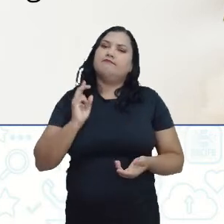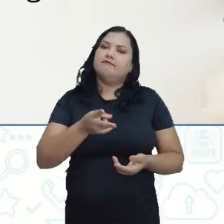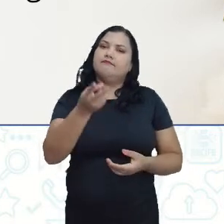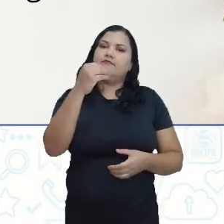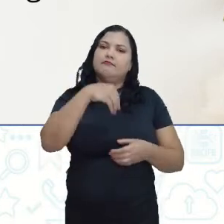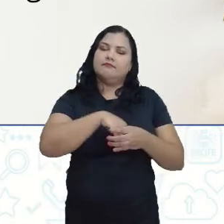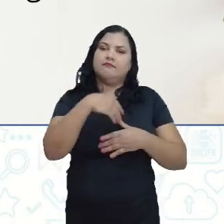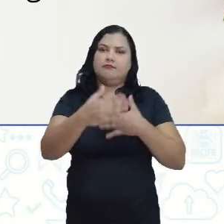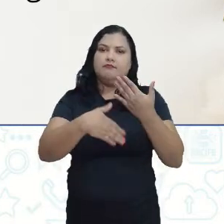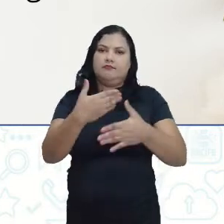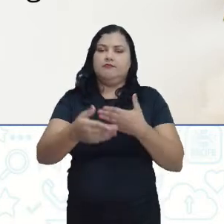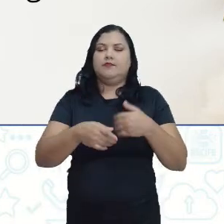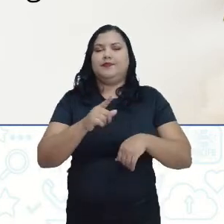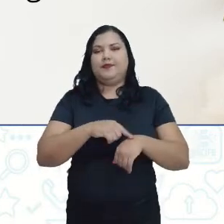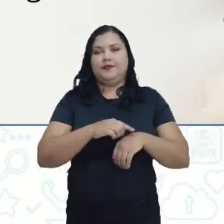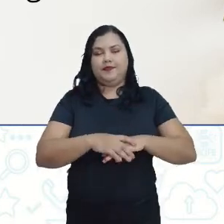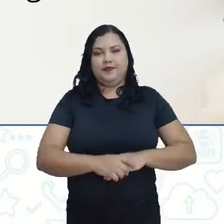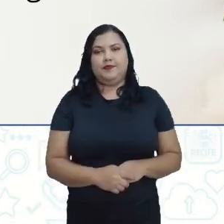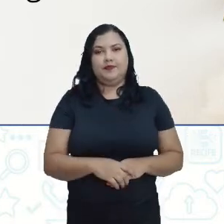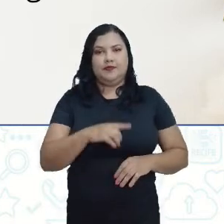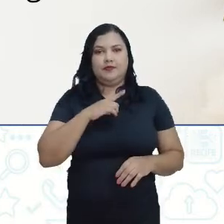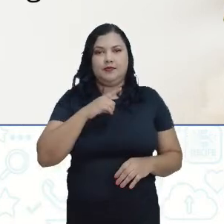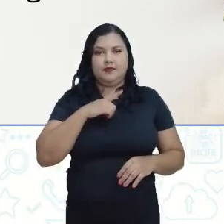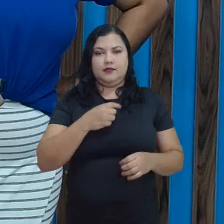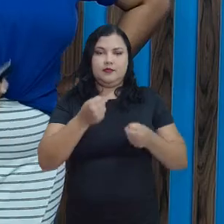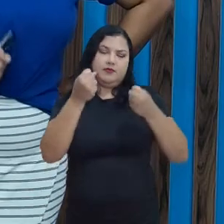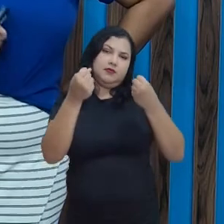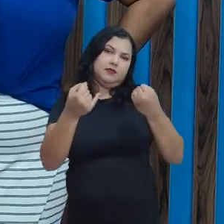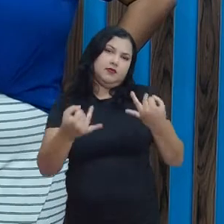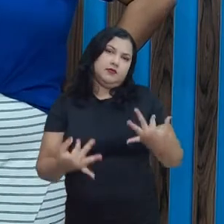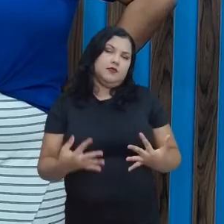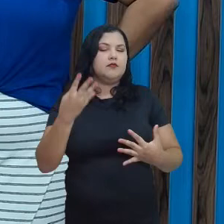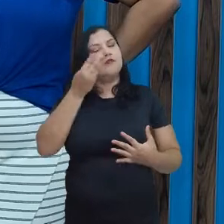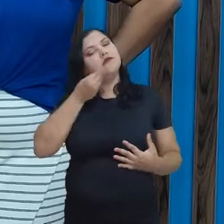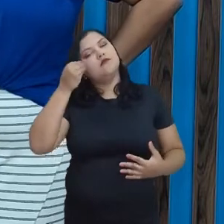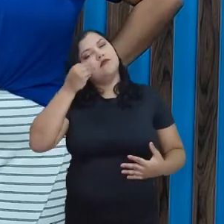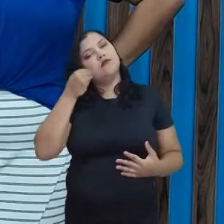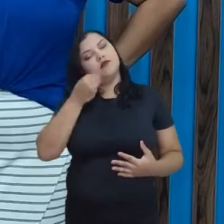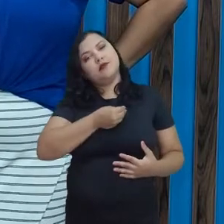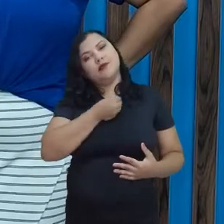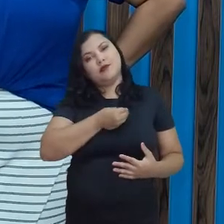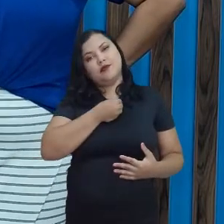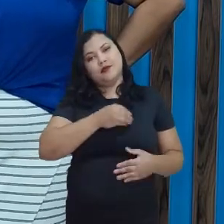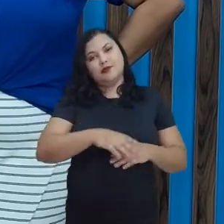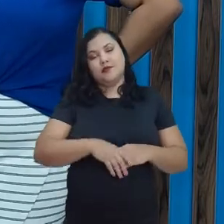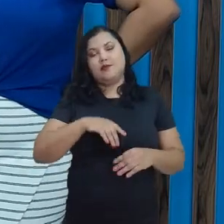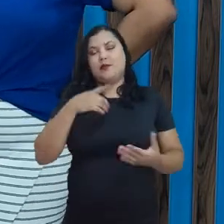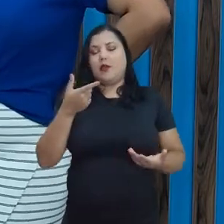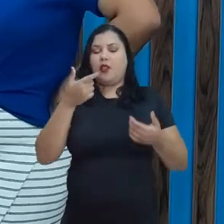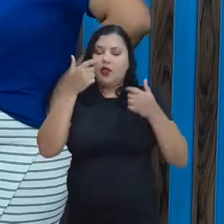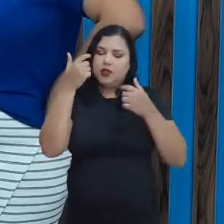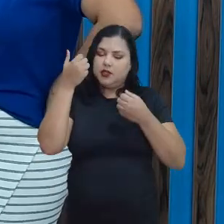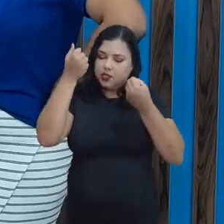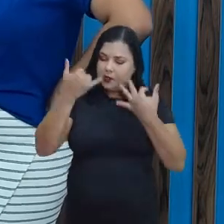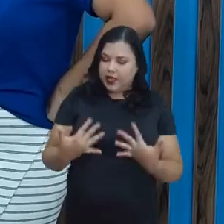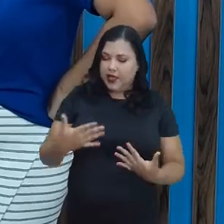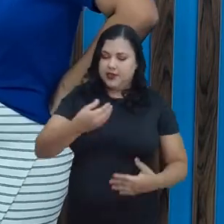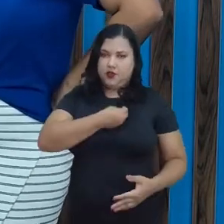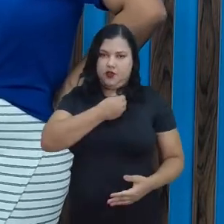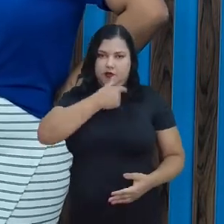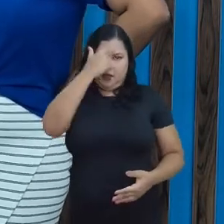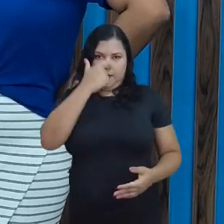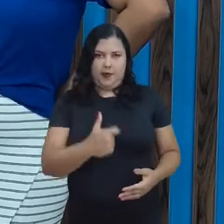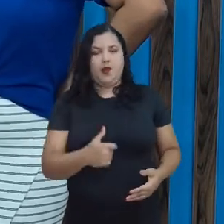tempo. Então, a gente tem relatos de experiências vividas, diário, autobiografia,